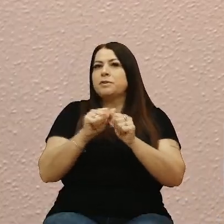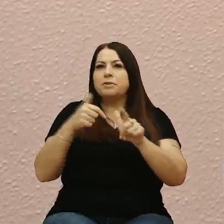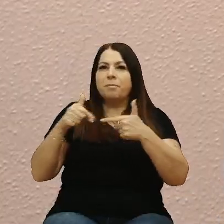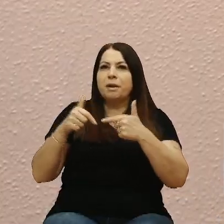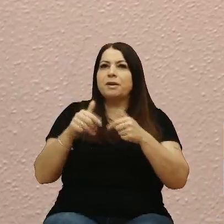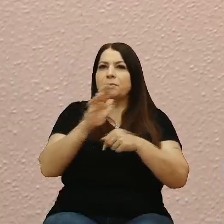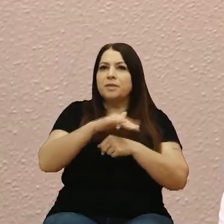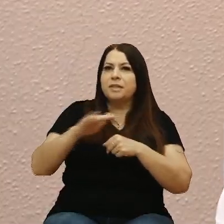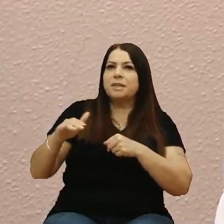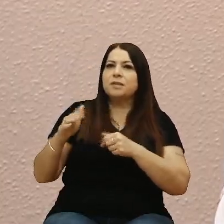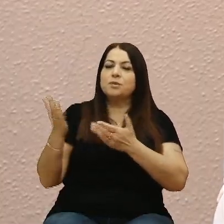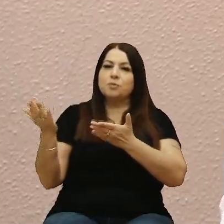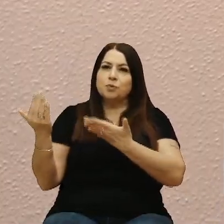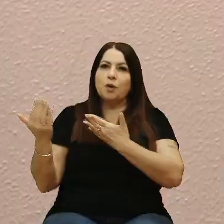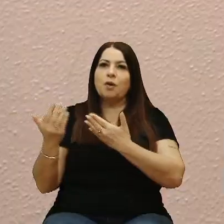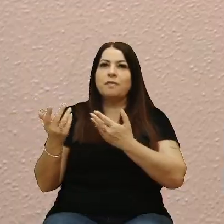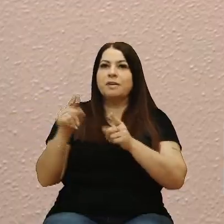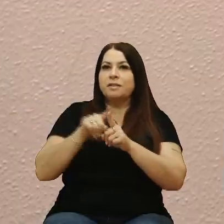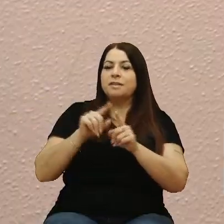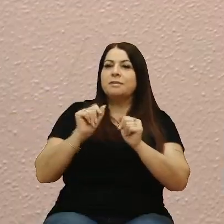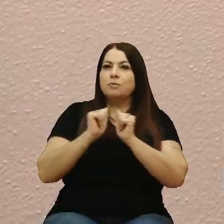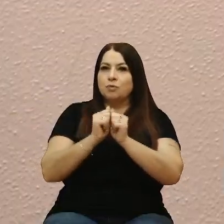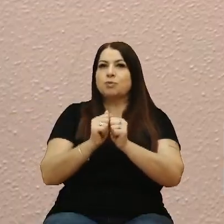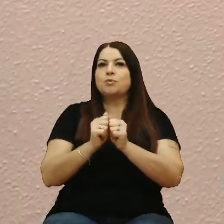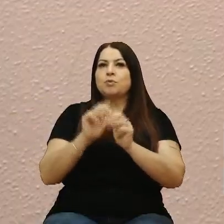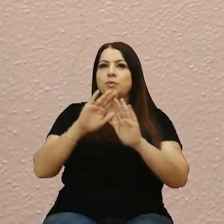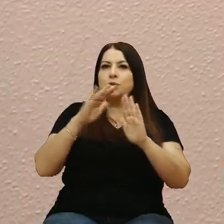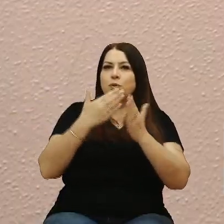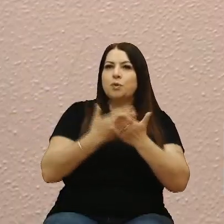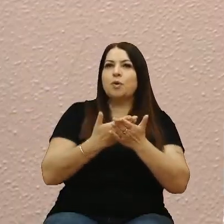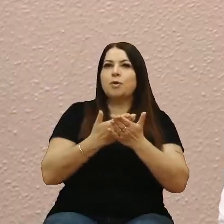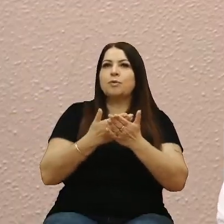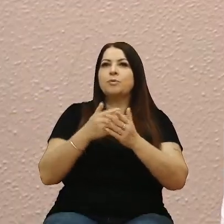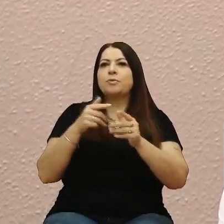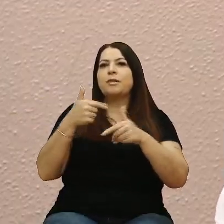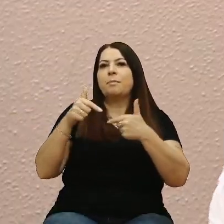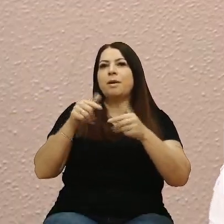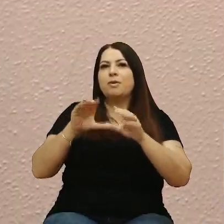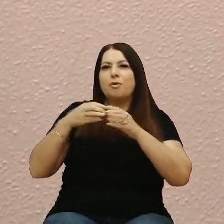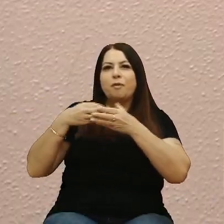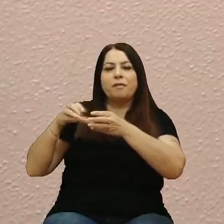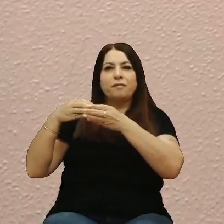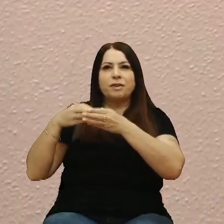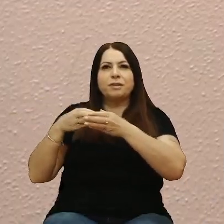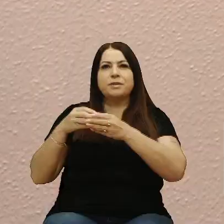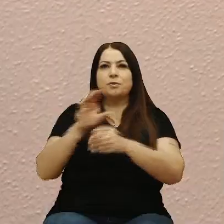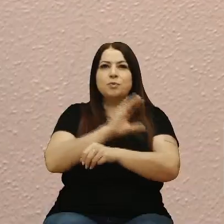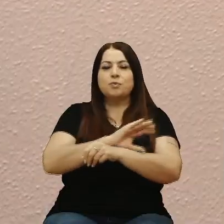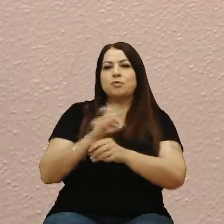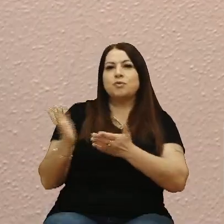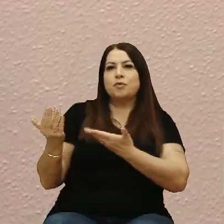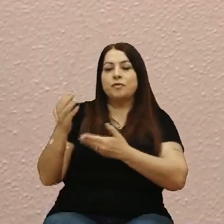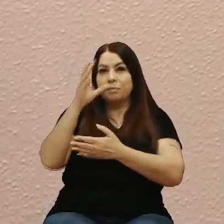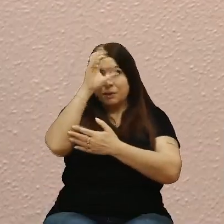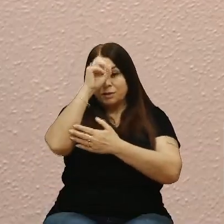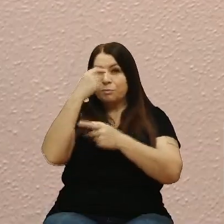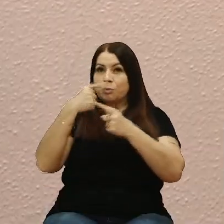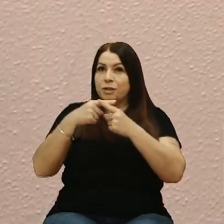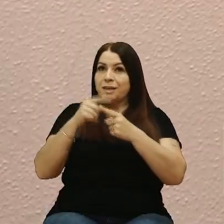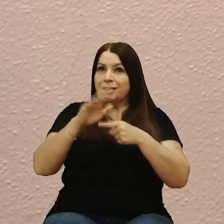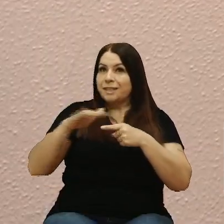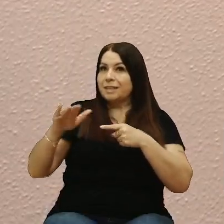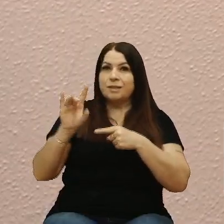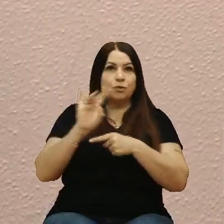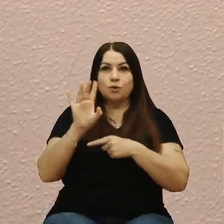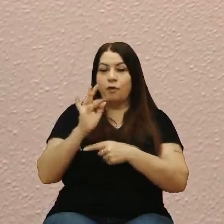com as crianças, com os adolescentes, com a juventude, estarei em escola, serviço de convivência, cursos de jovem aprendiz, porque as crianças e adolescentes não